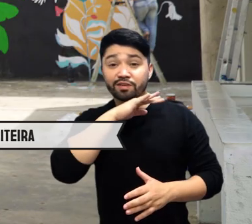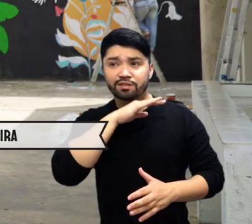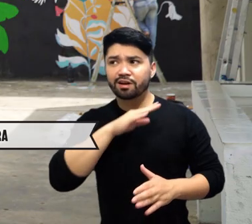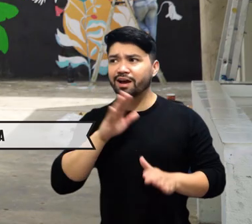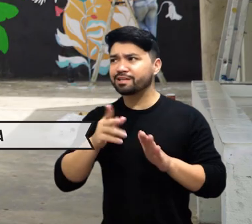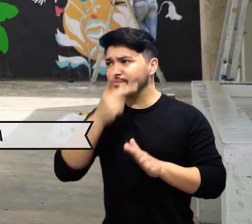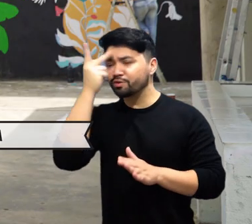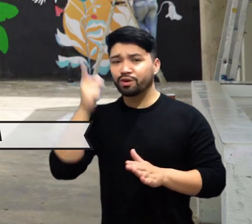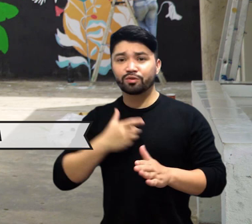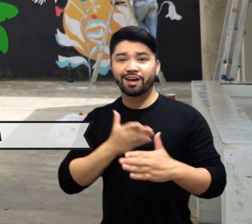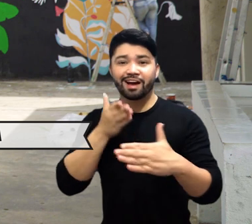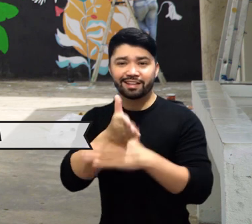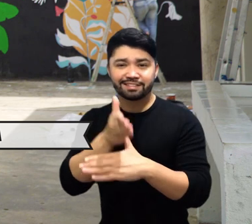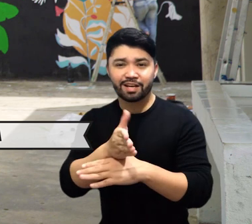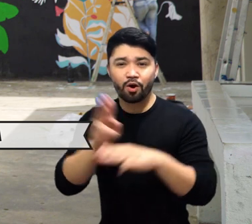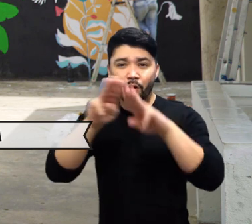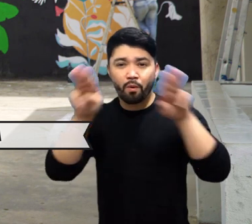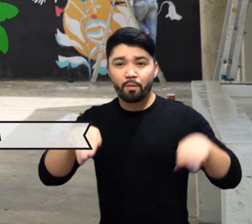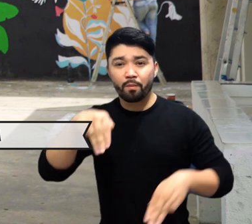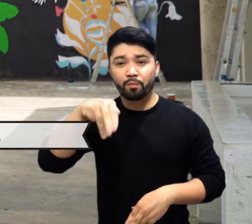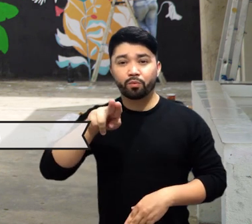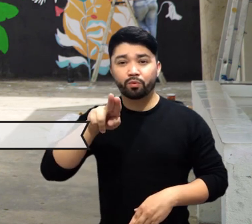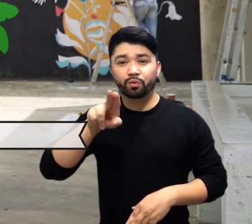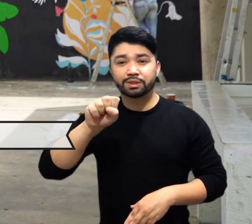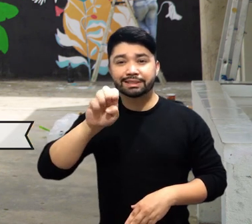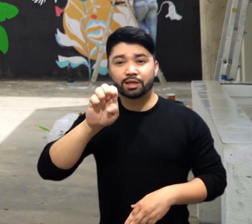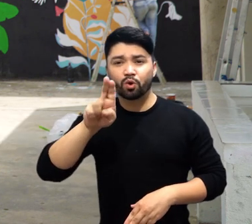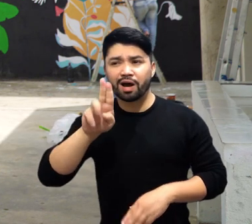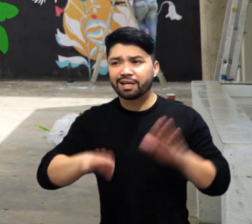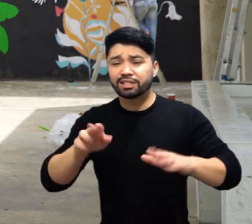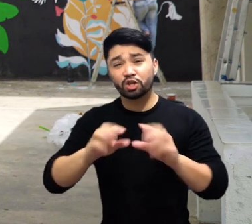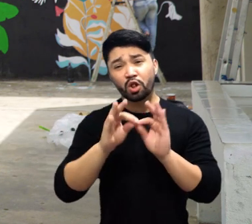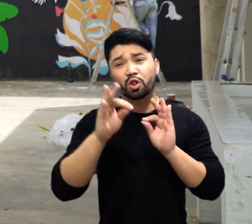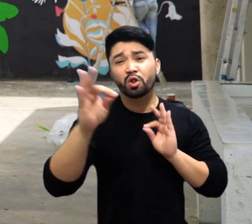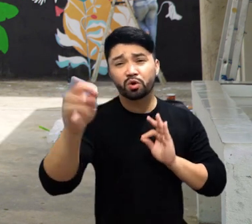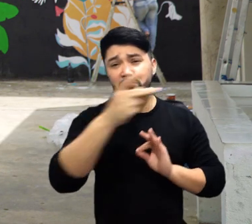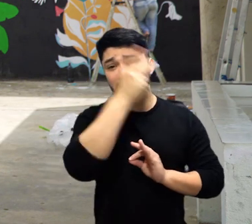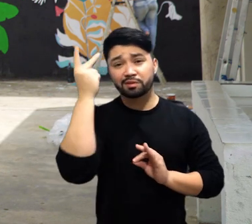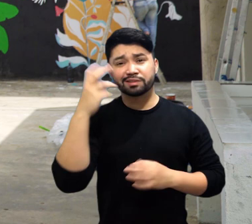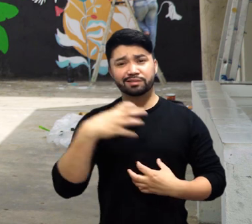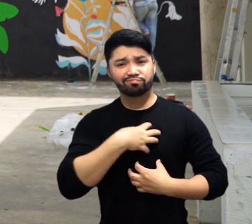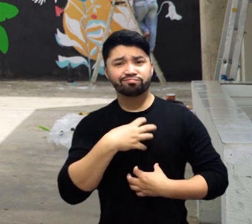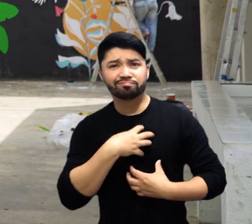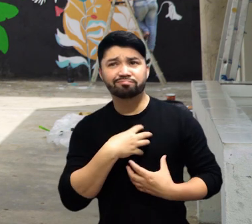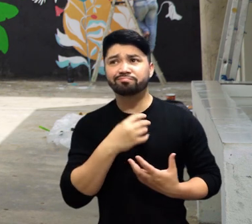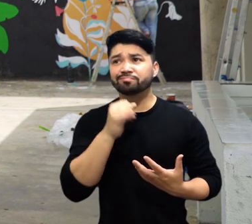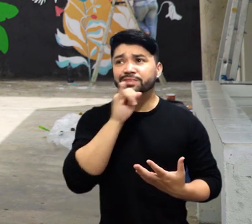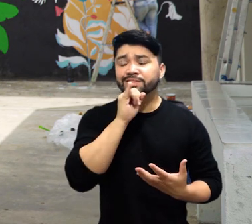não tem acesso ao museu. Mesmo que seja gratuito, para as pessoas é algo muito distante, né? E elas sentem essa coisa